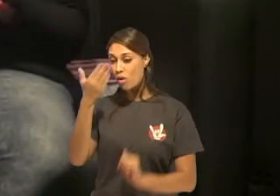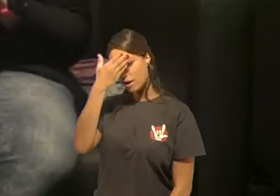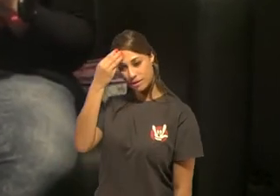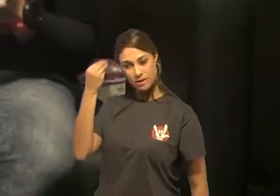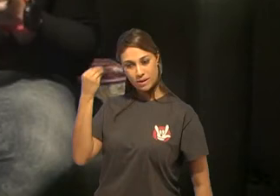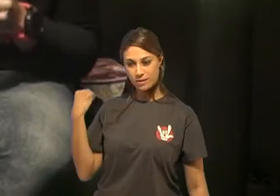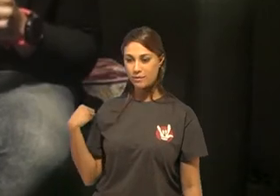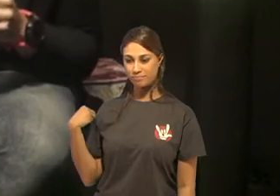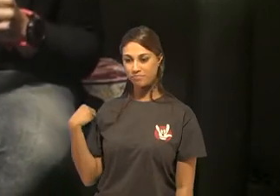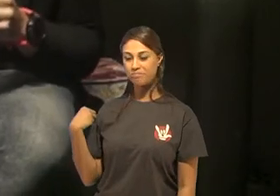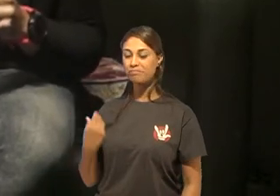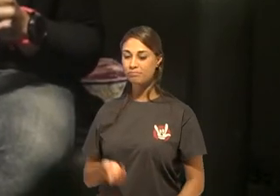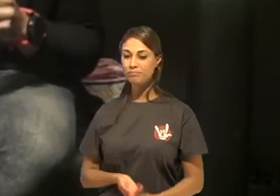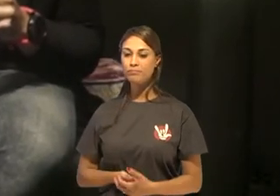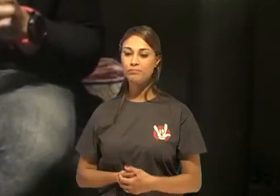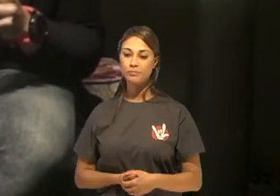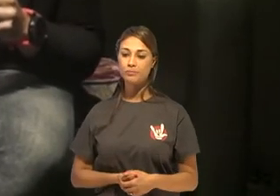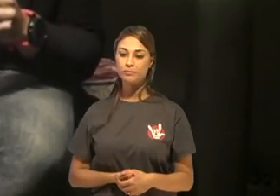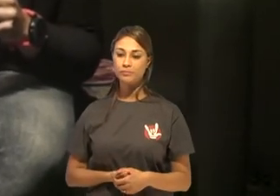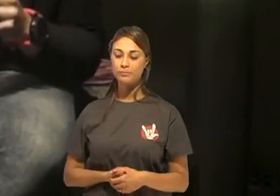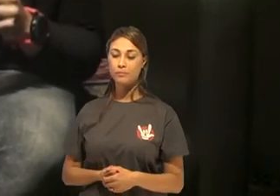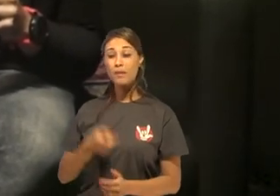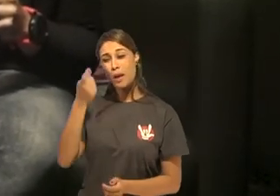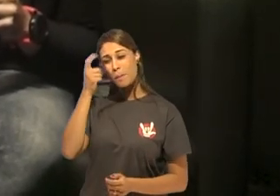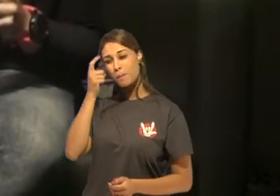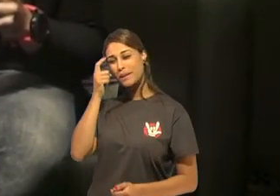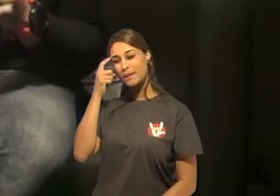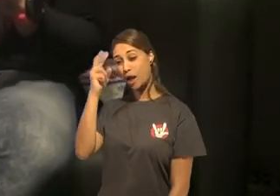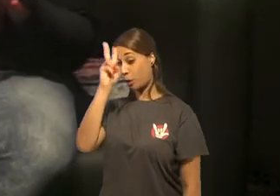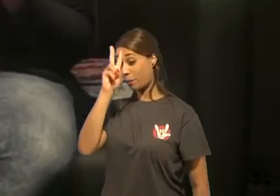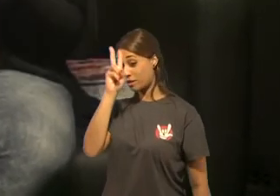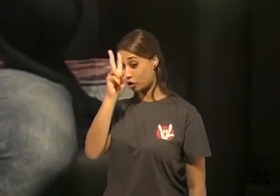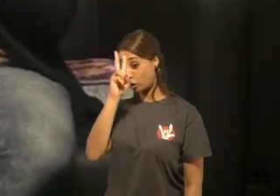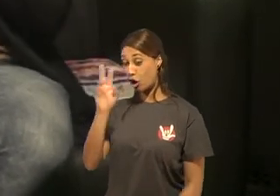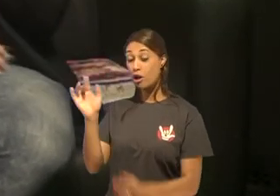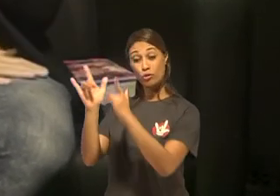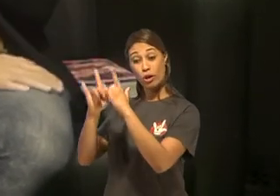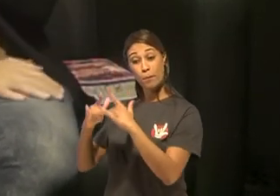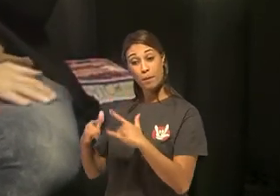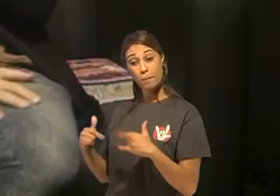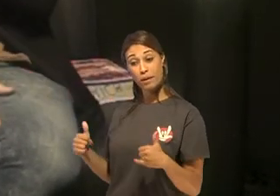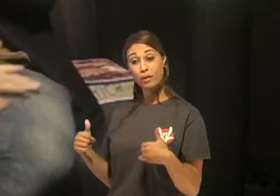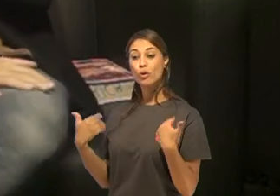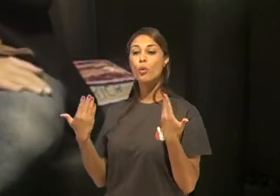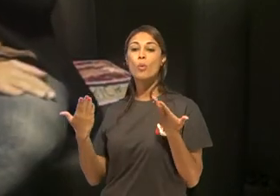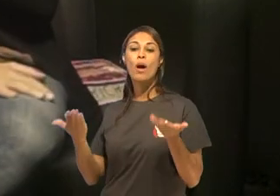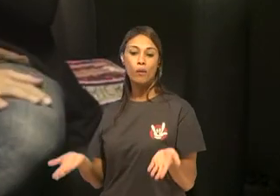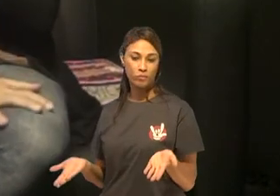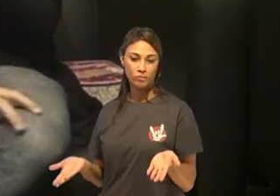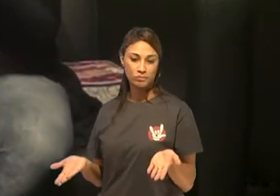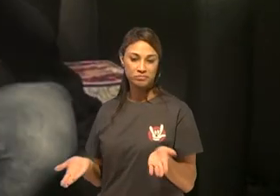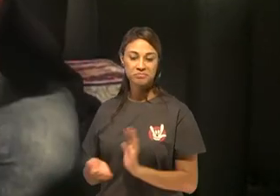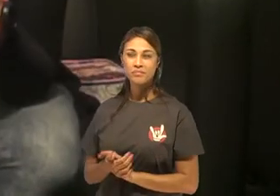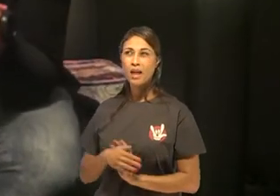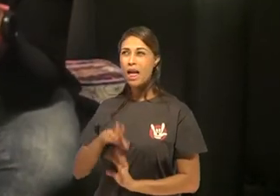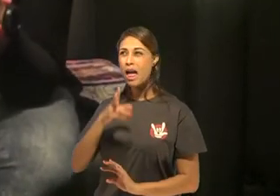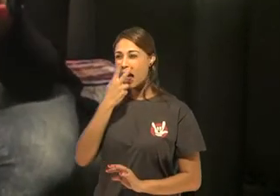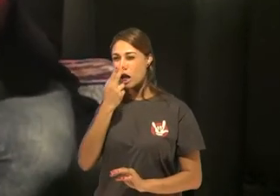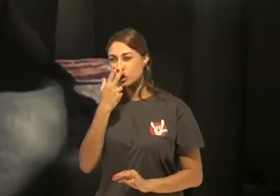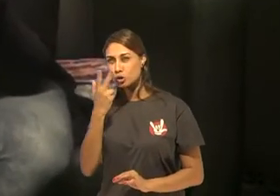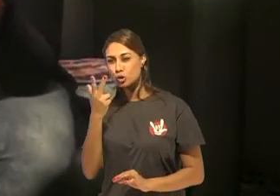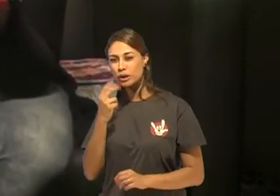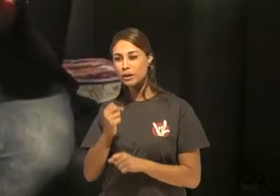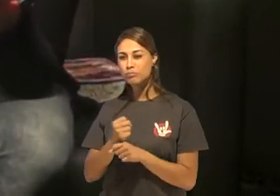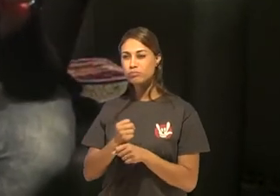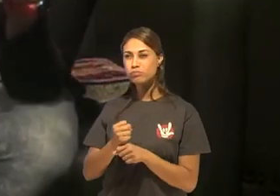você pensar assim, uma história de acampamento, eu lembro do acamp de, se eu não me engano, foi 2004.